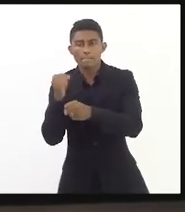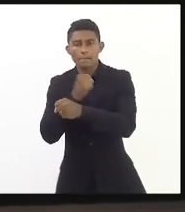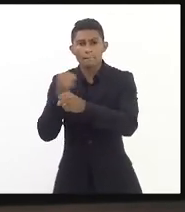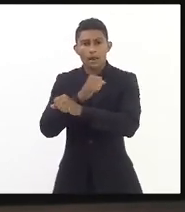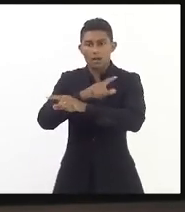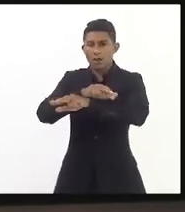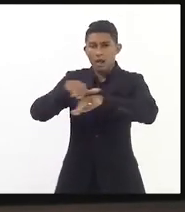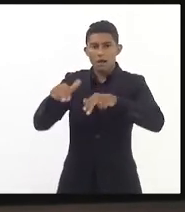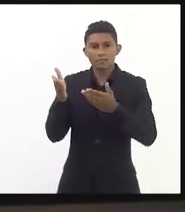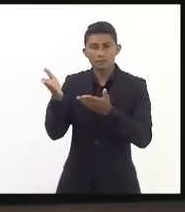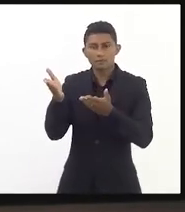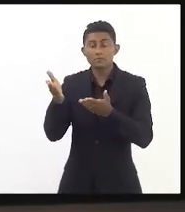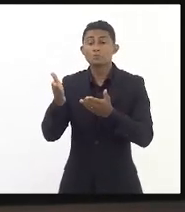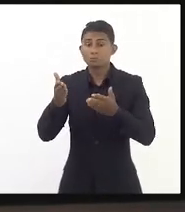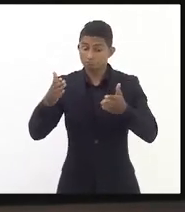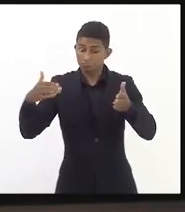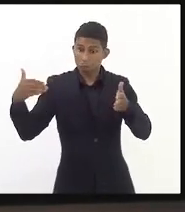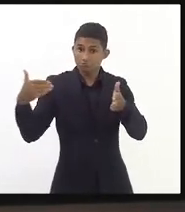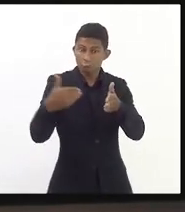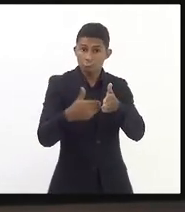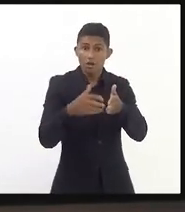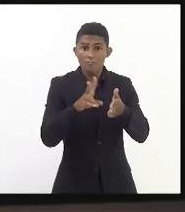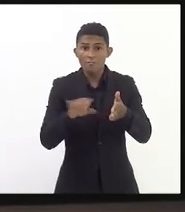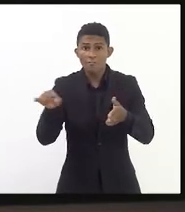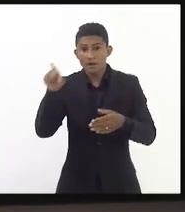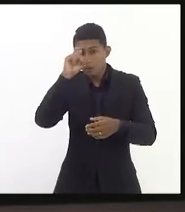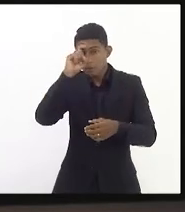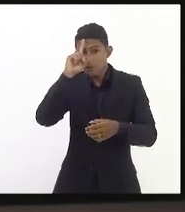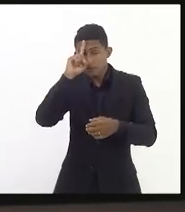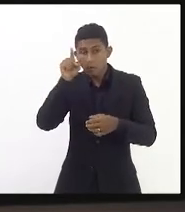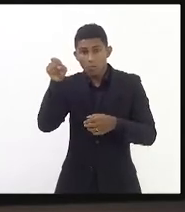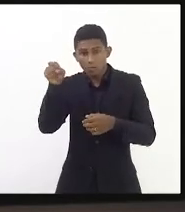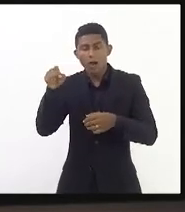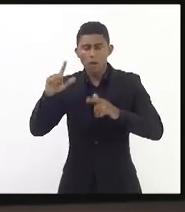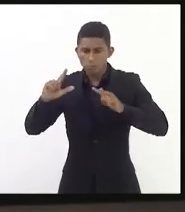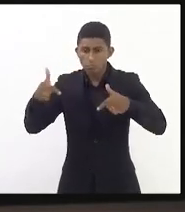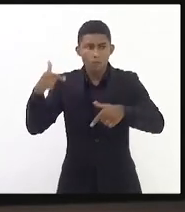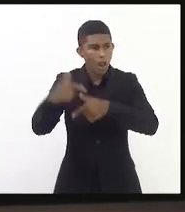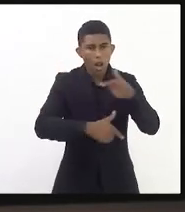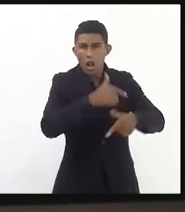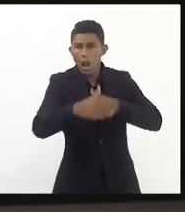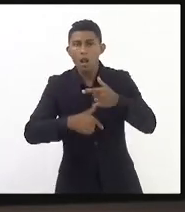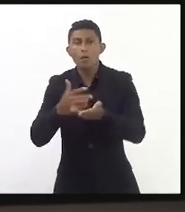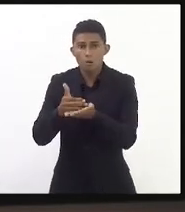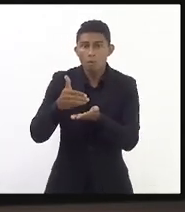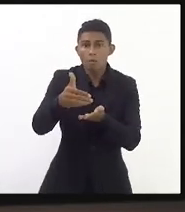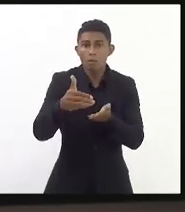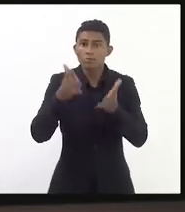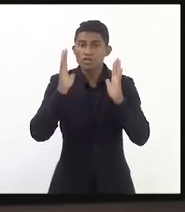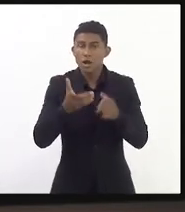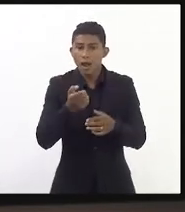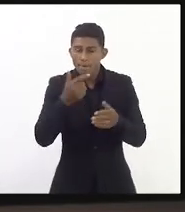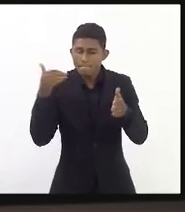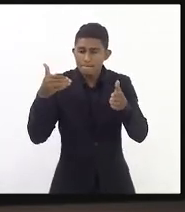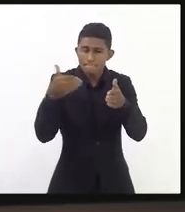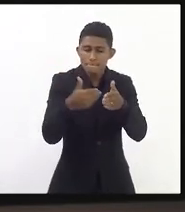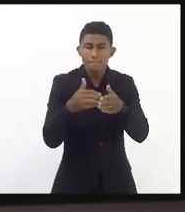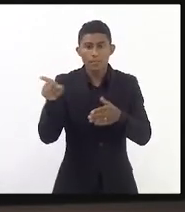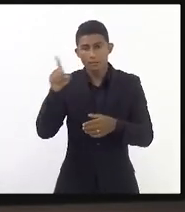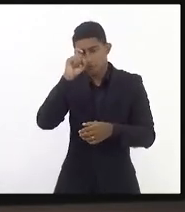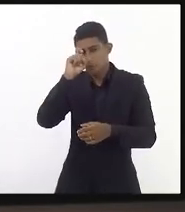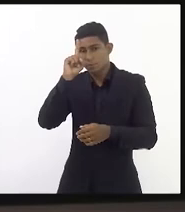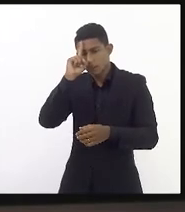em breve, teremos aquele hospital funcionando, em pleno vapor, um hospital que já salvou diversas